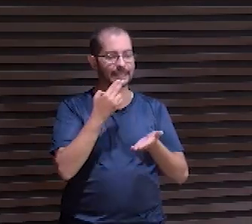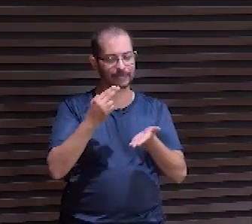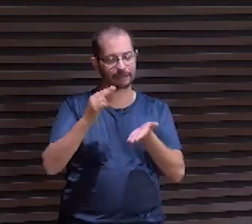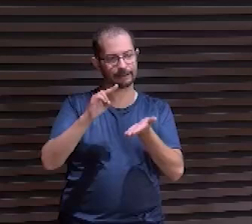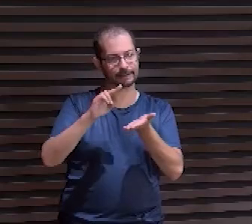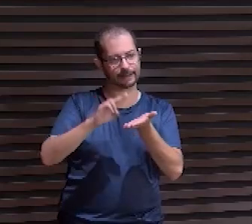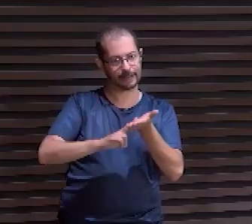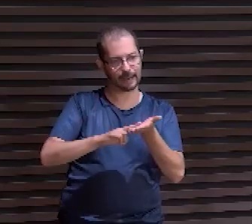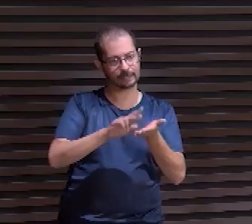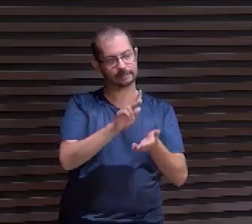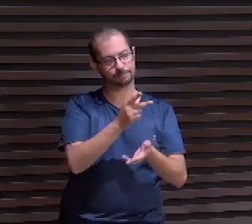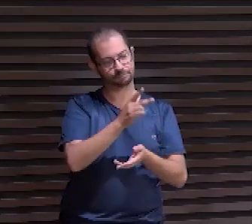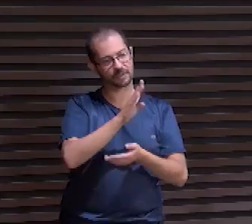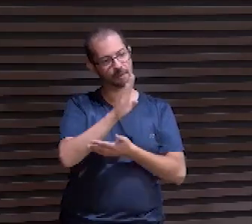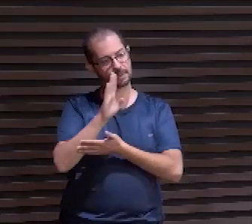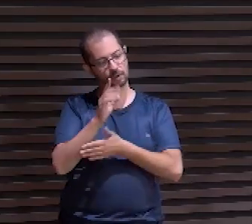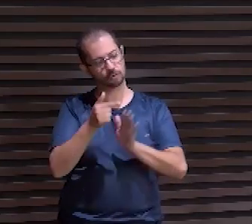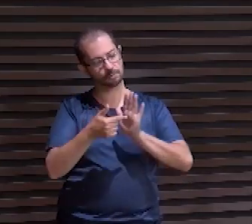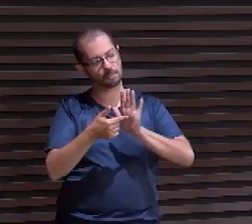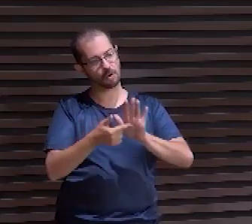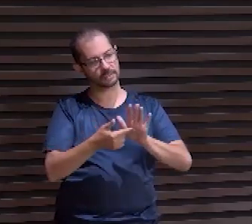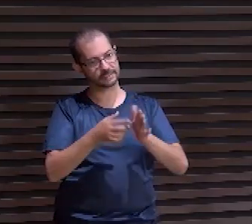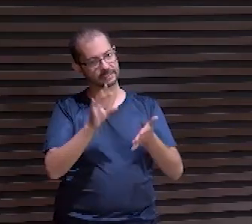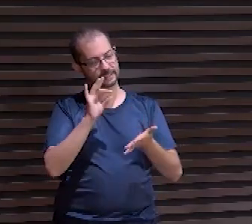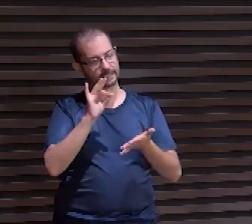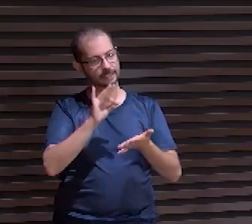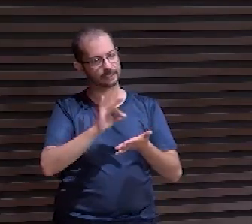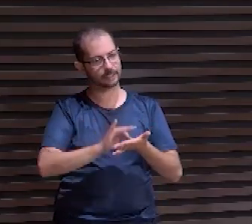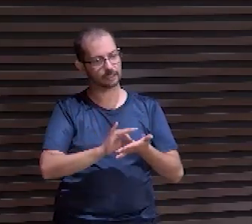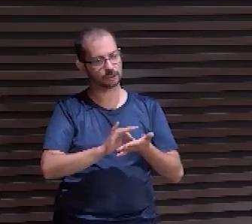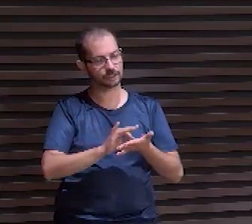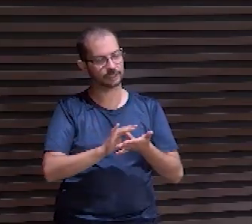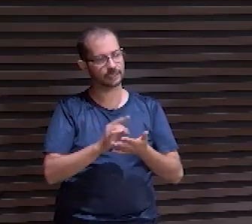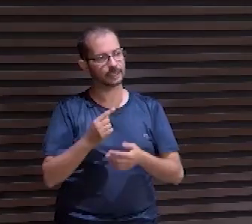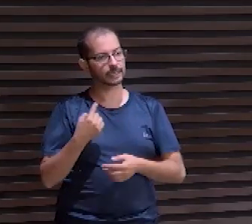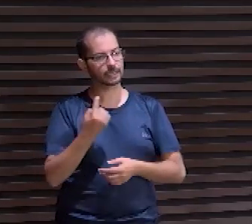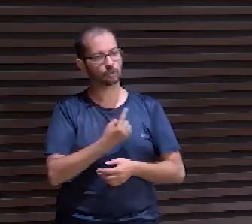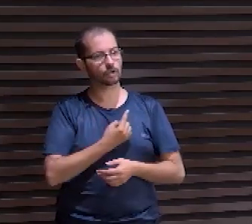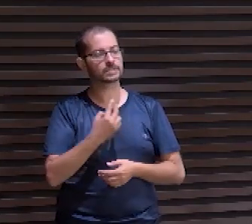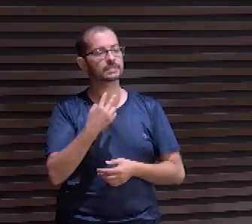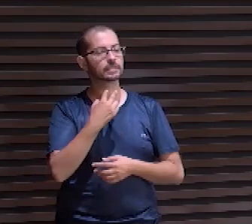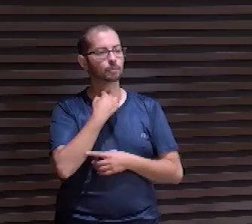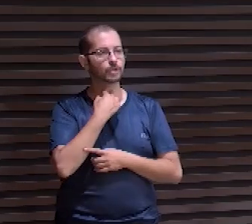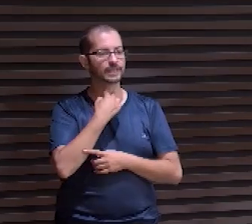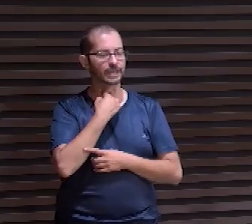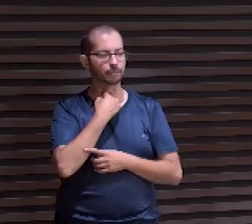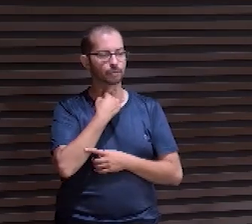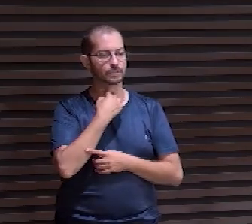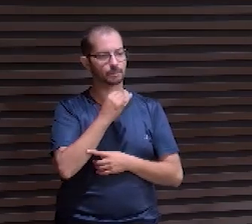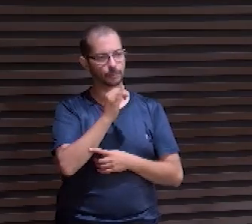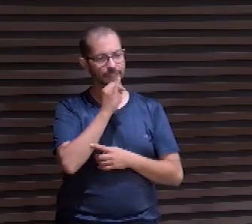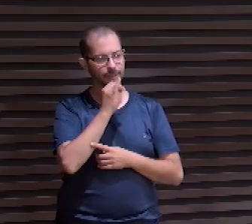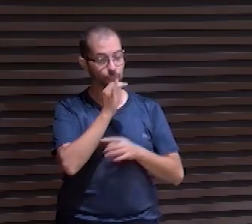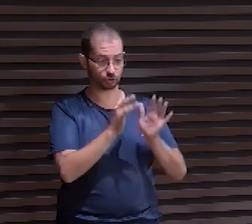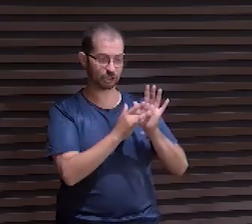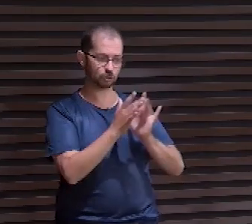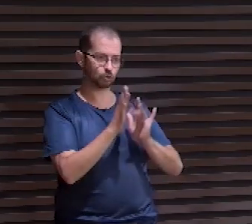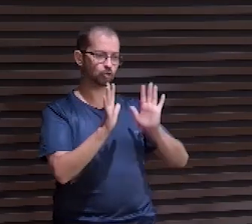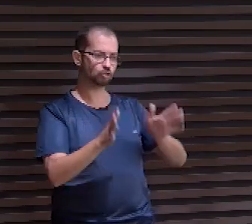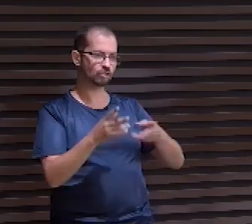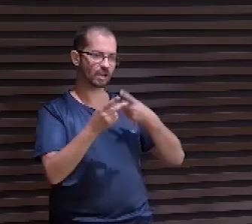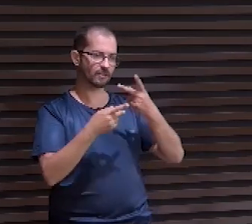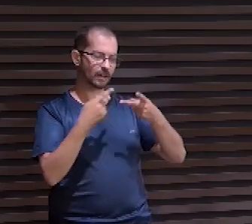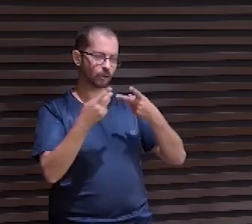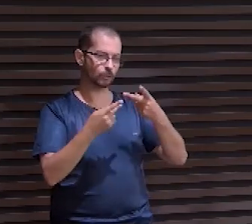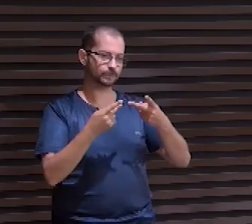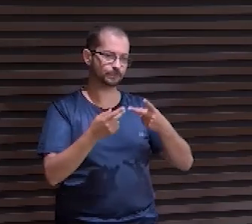a realidade, que nós não podemos, como disse o Senhor Jesus, aquele que pega no